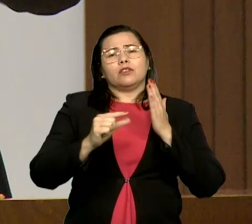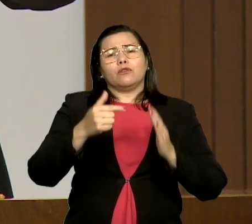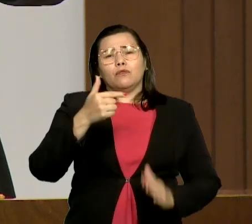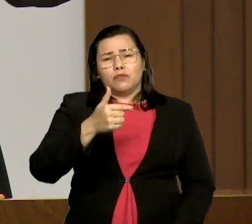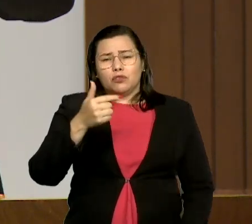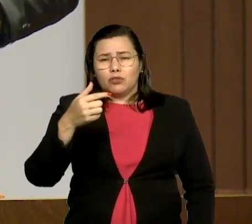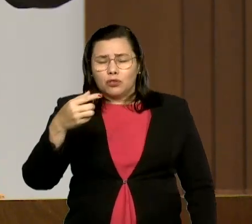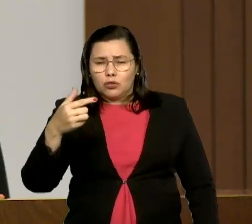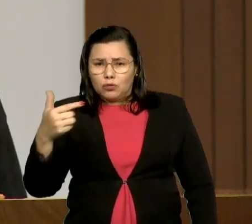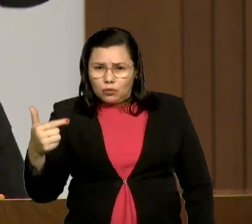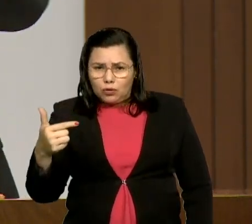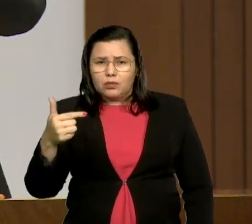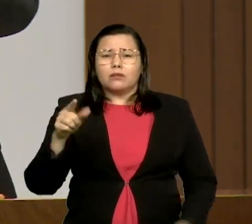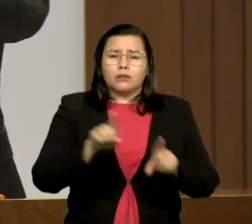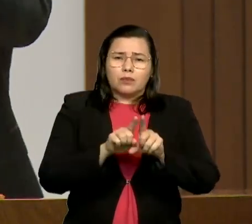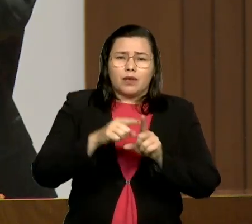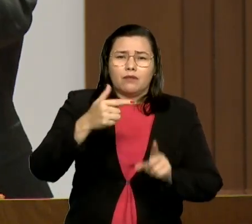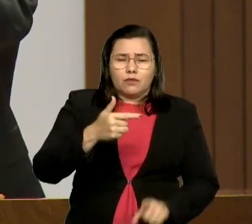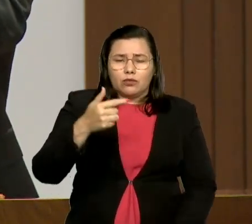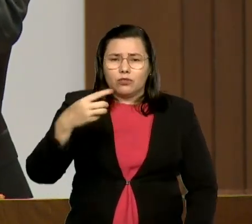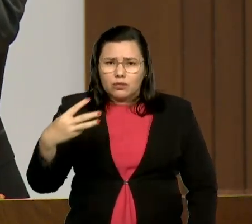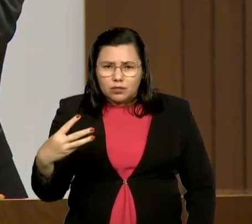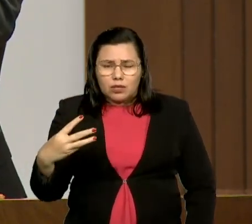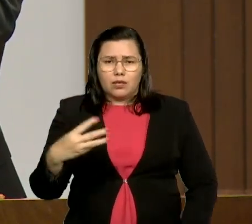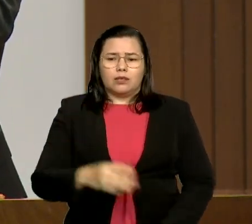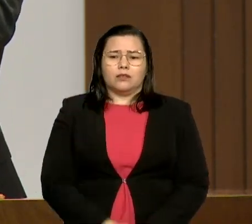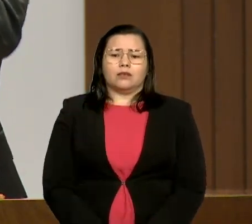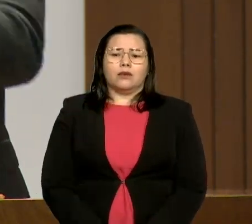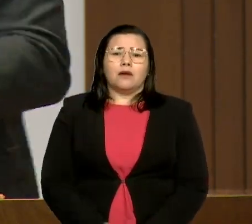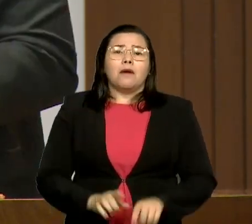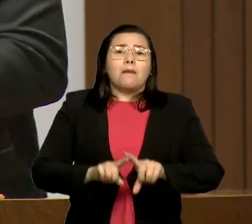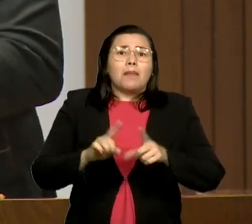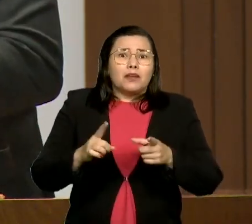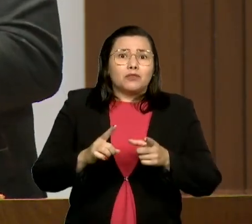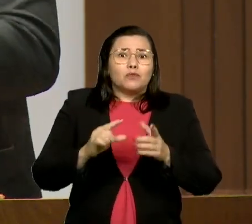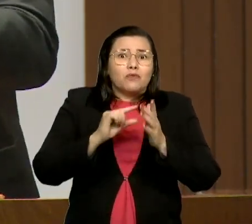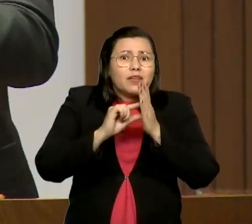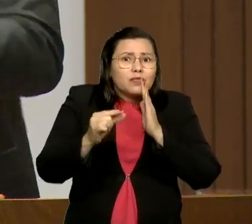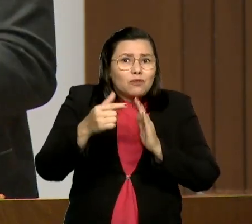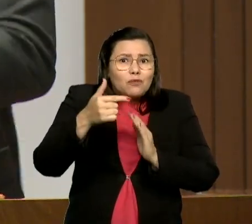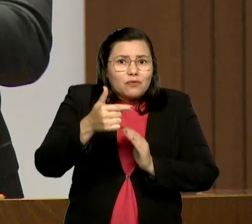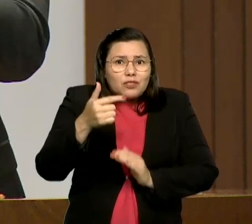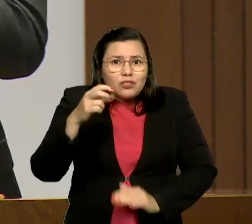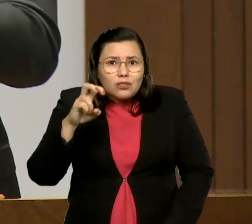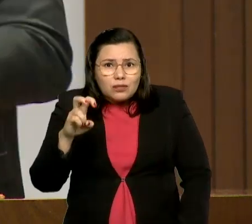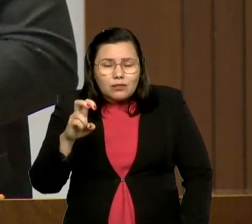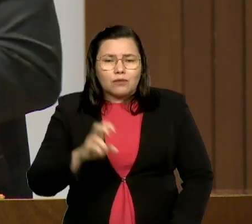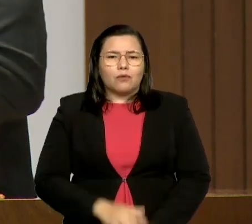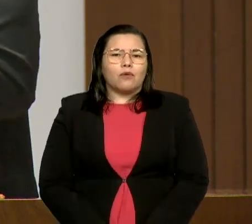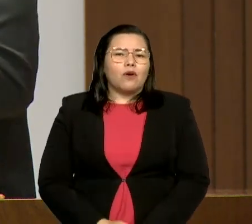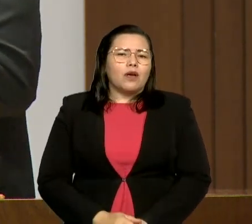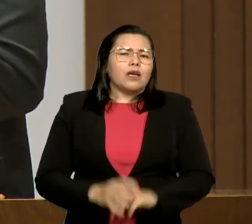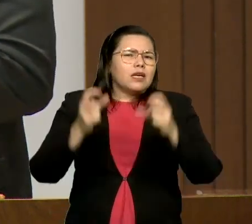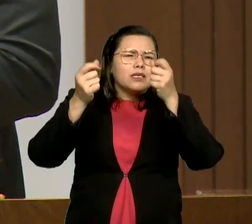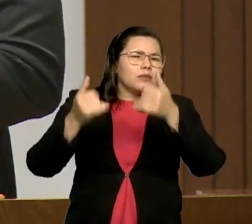homem tem que dar a vida pela mulher, se tiver de ser. Então,